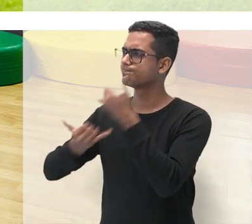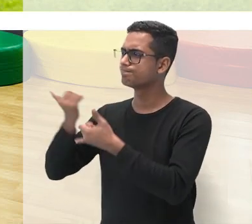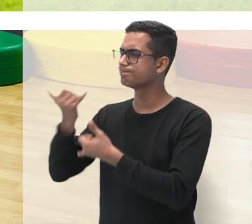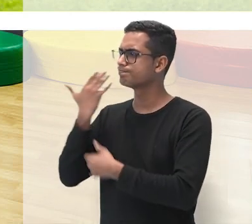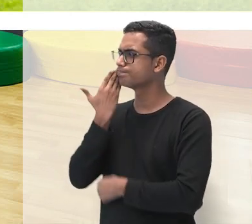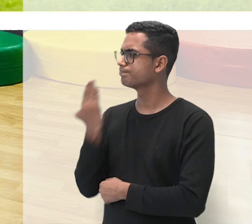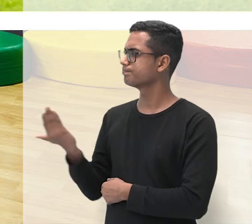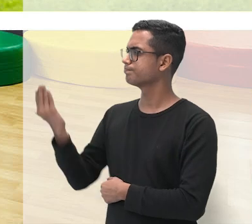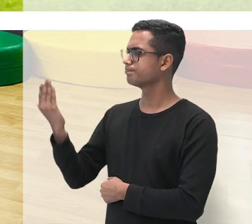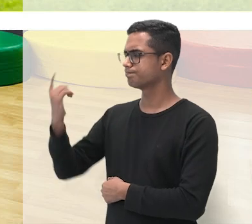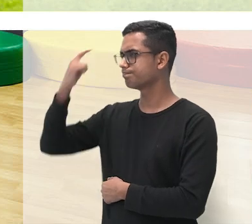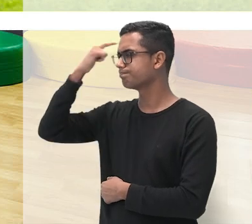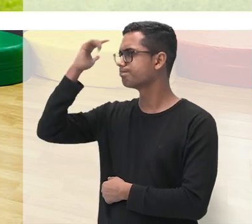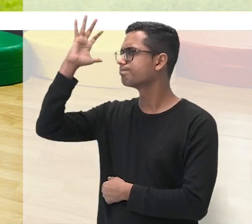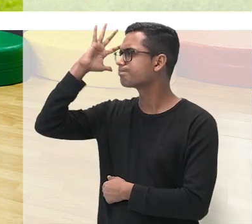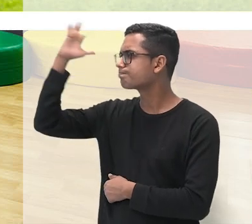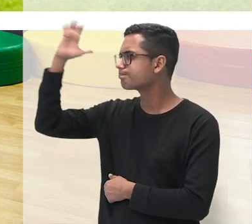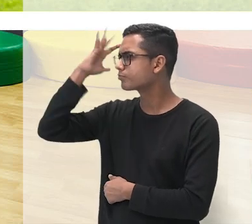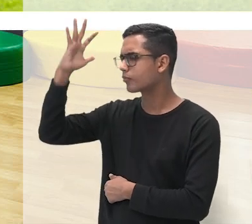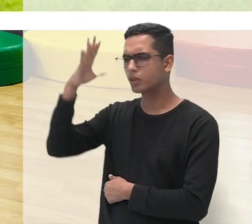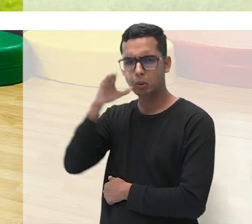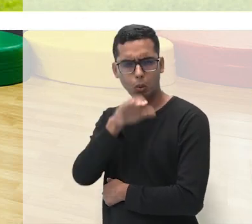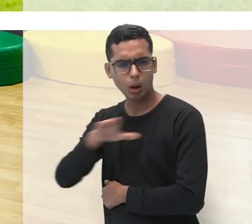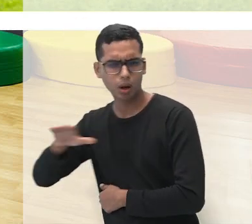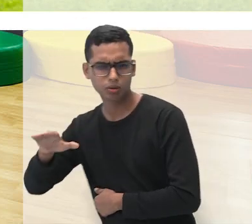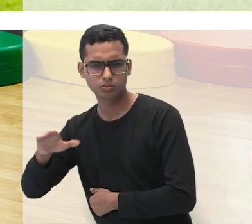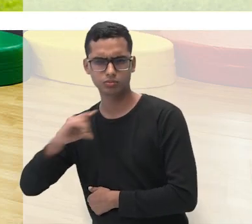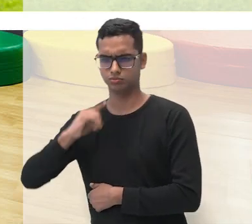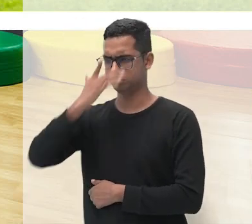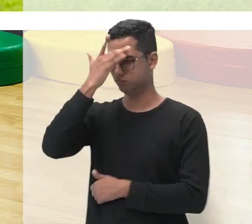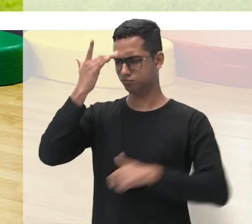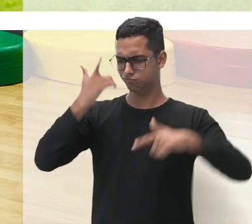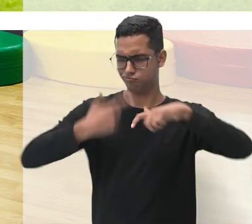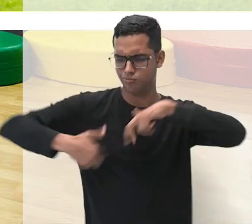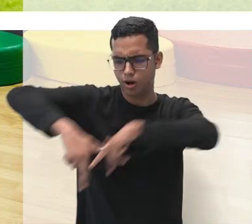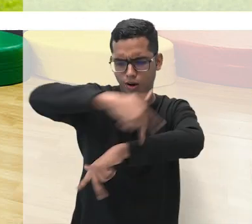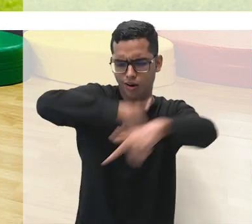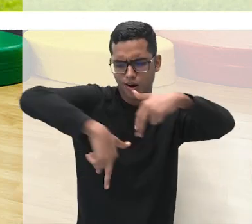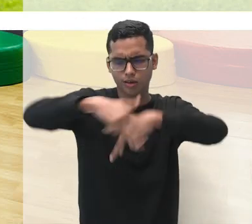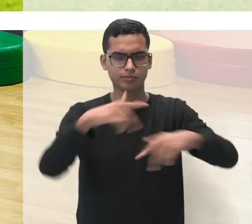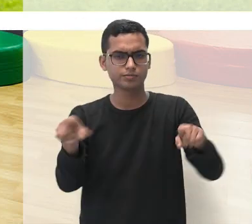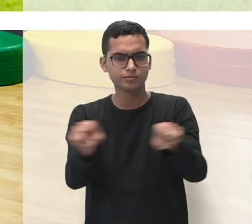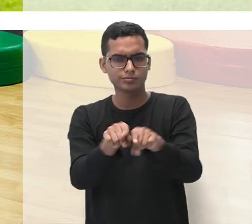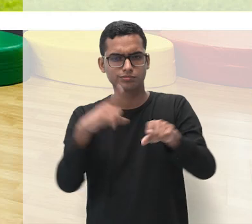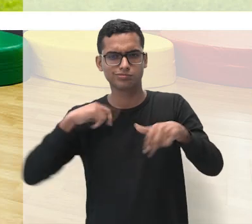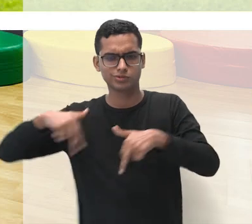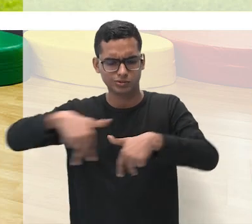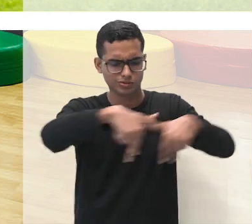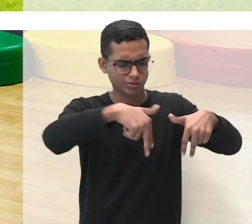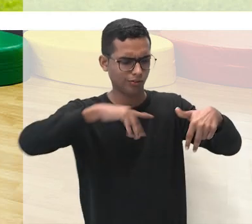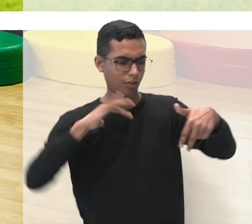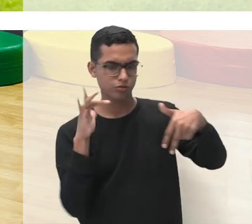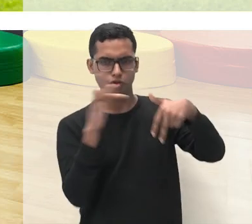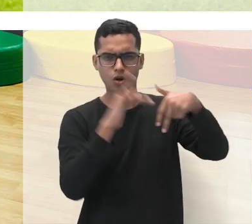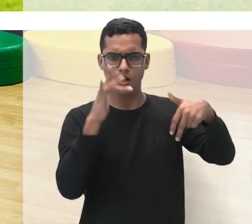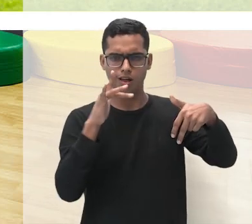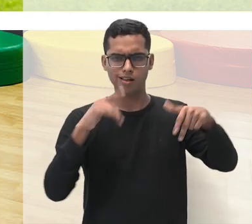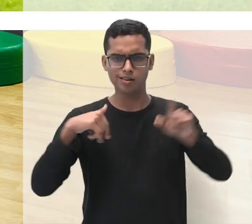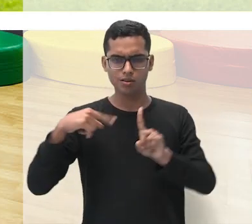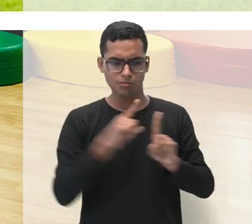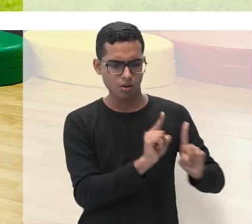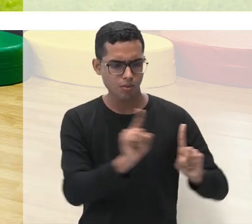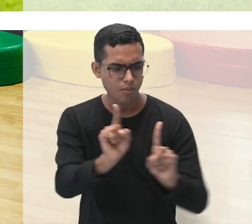Pensem aí. Crianças correndo, tocando um no